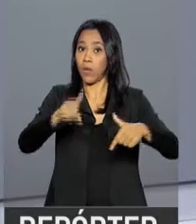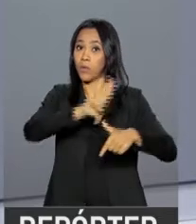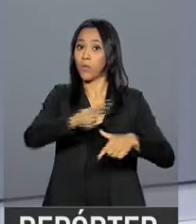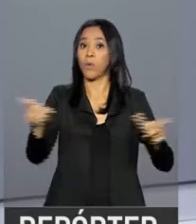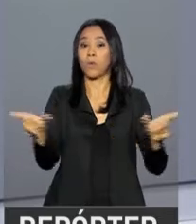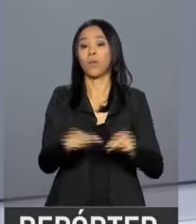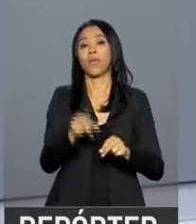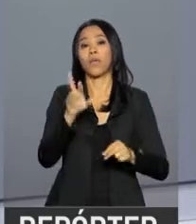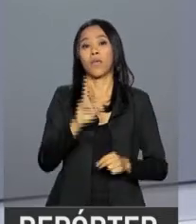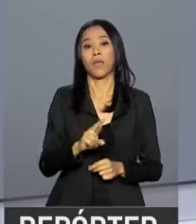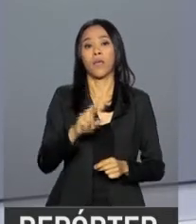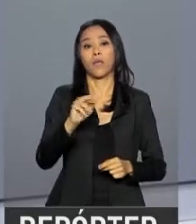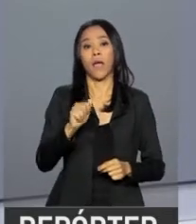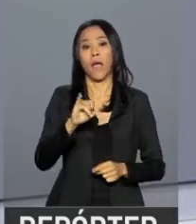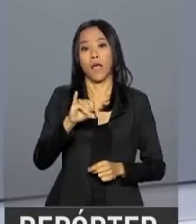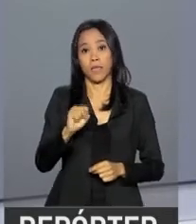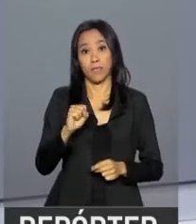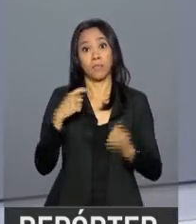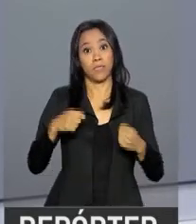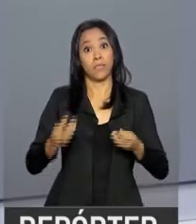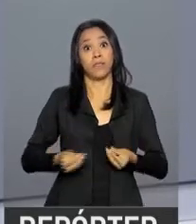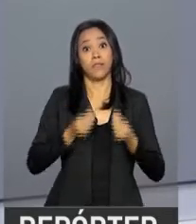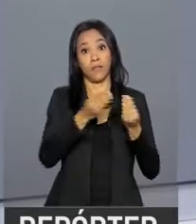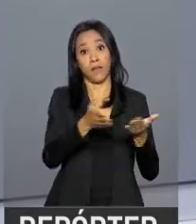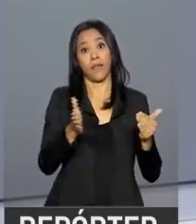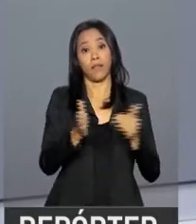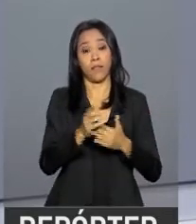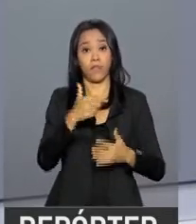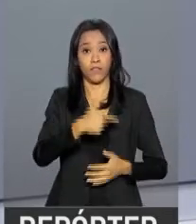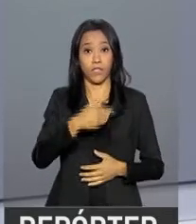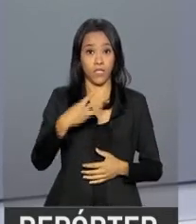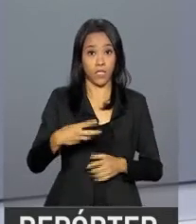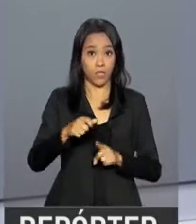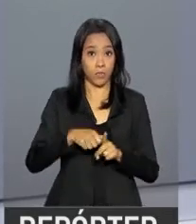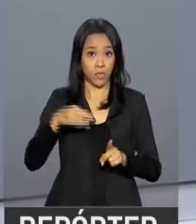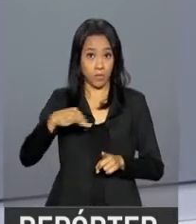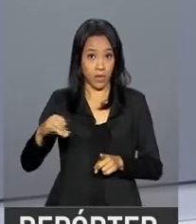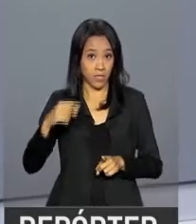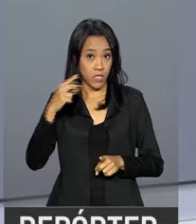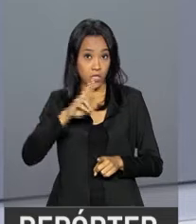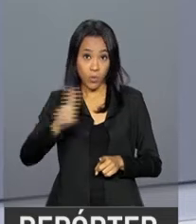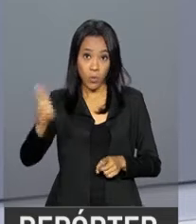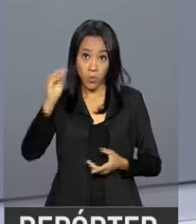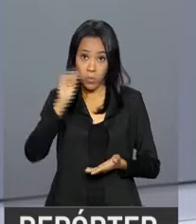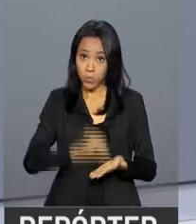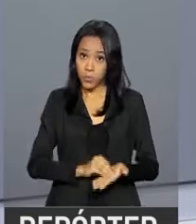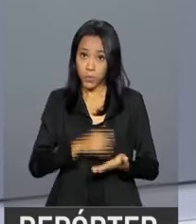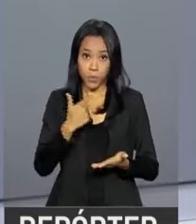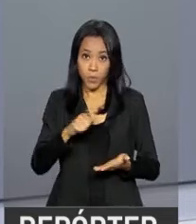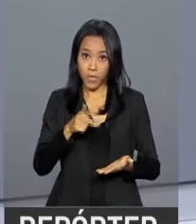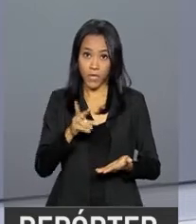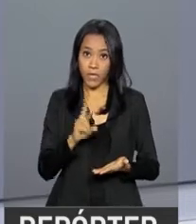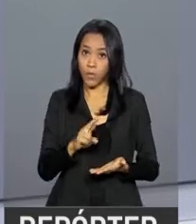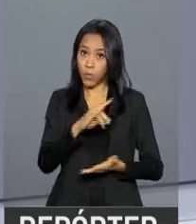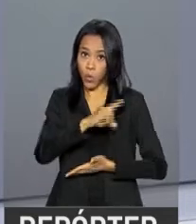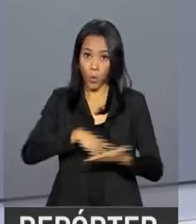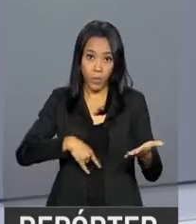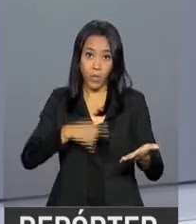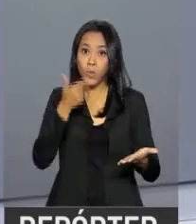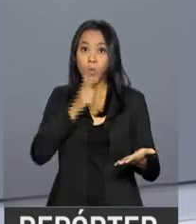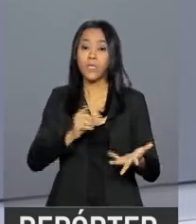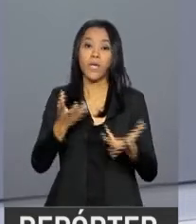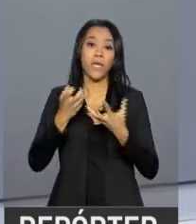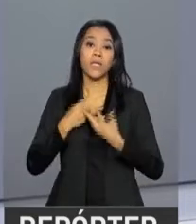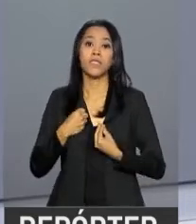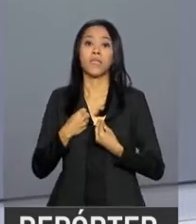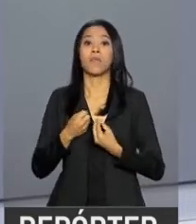que neste ano deve ser entregue até 23 de março. O trabalhador que não constar na RAIS não consegue, por exemplo, receber o abono salarial